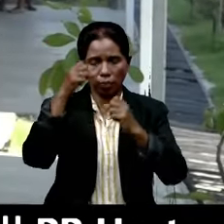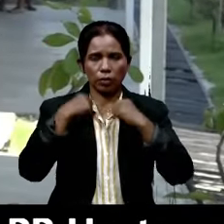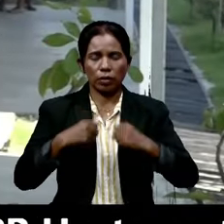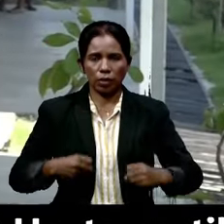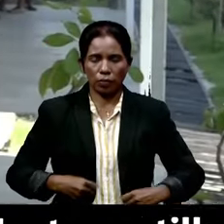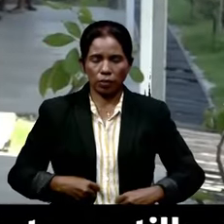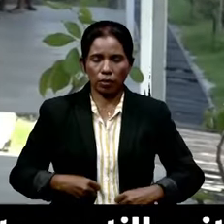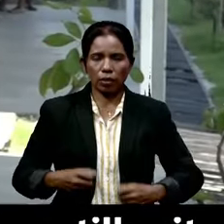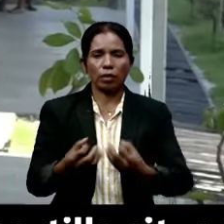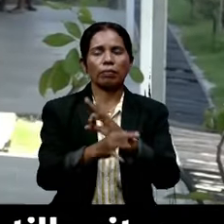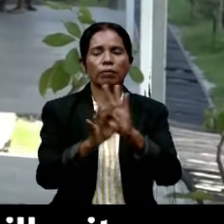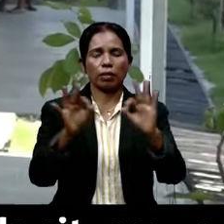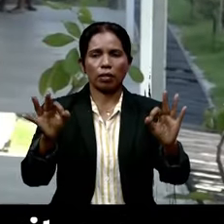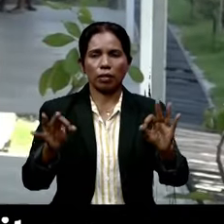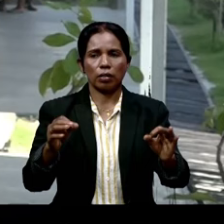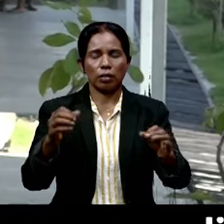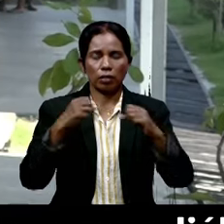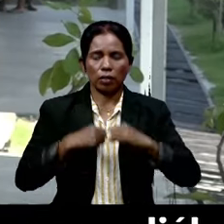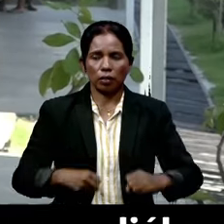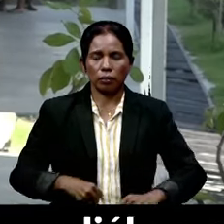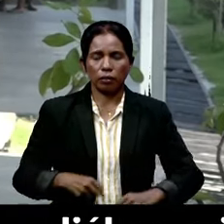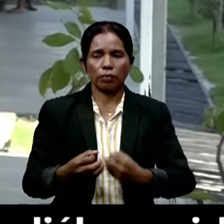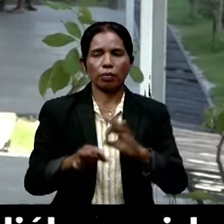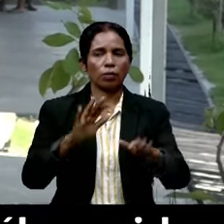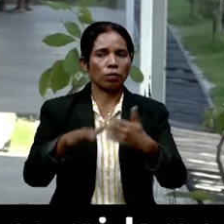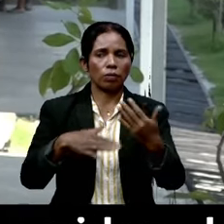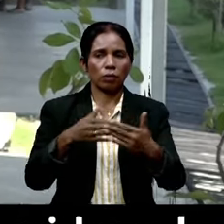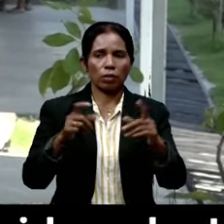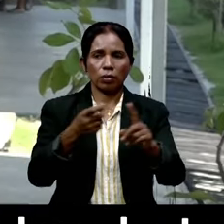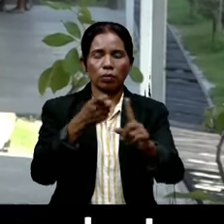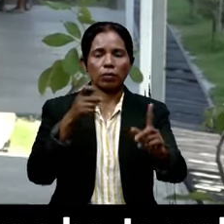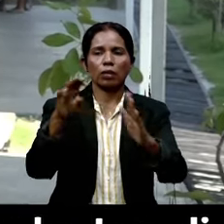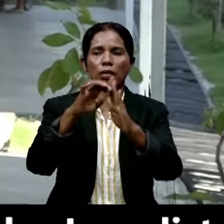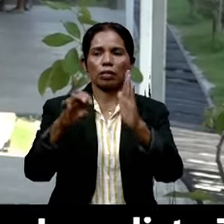gratuito. Saúde quando gratuito significa boto tudo tem que mais o estado.